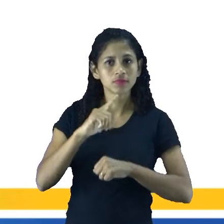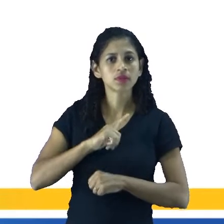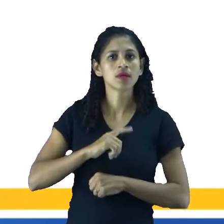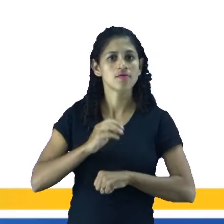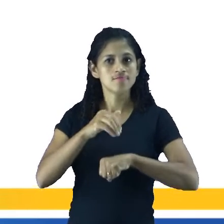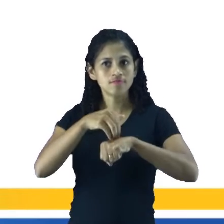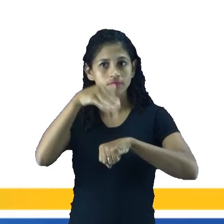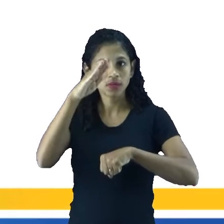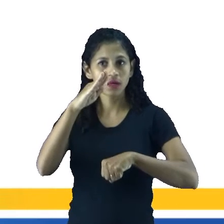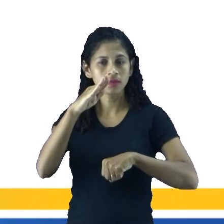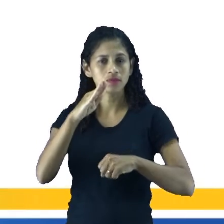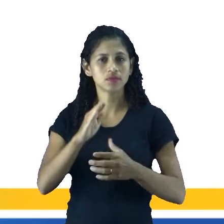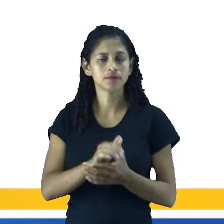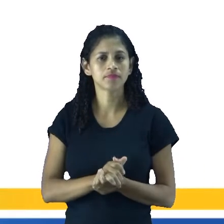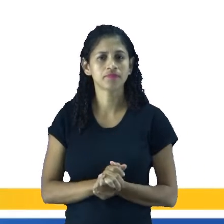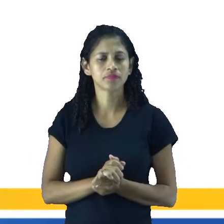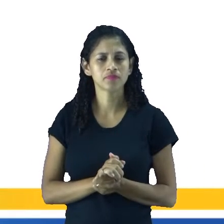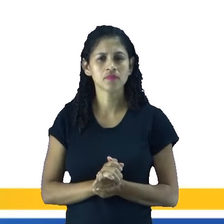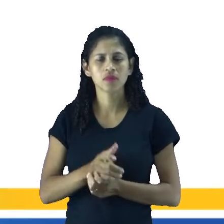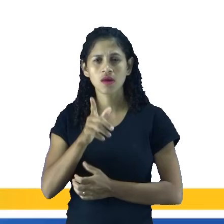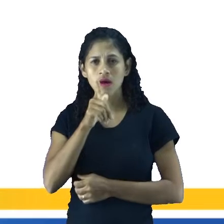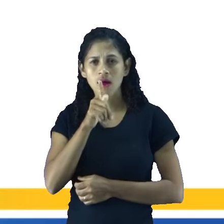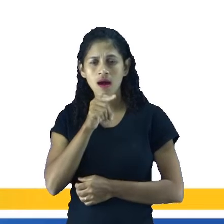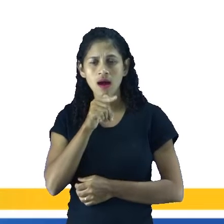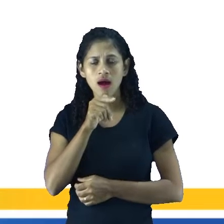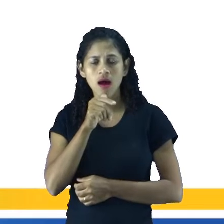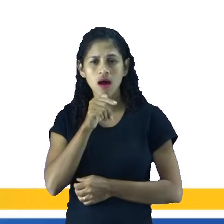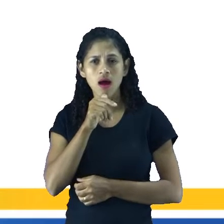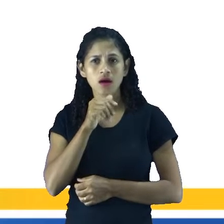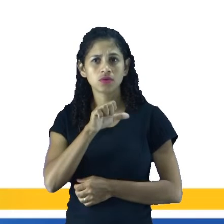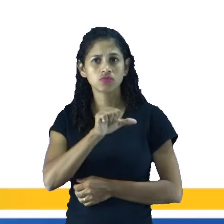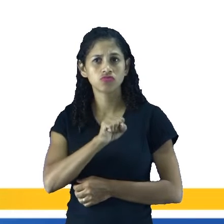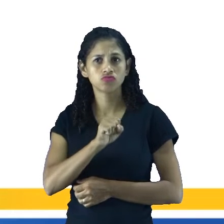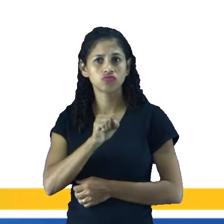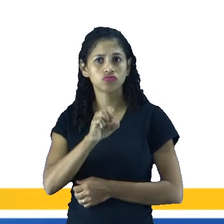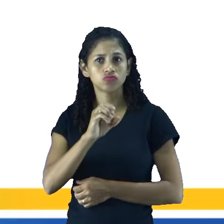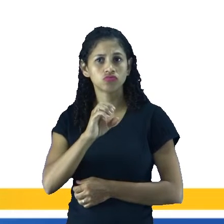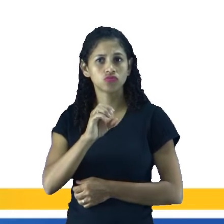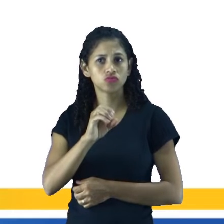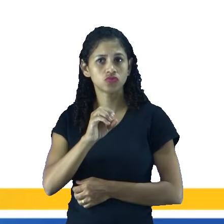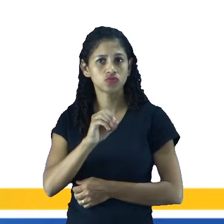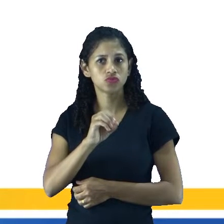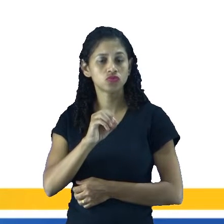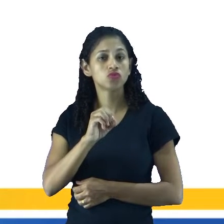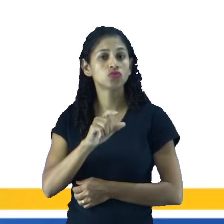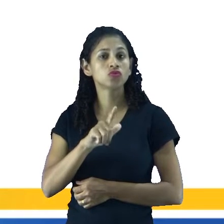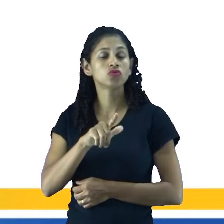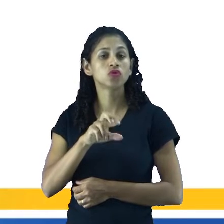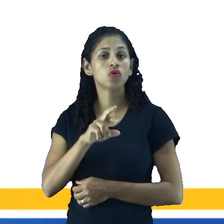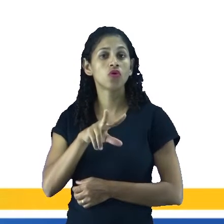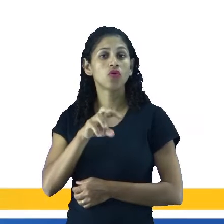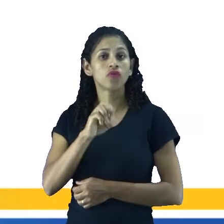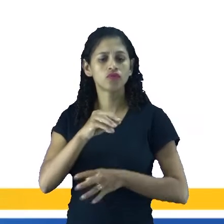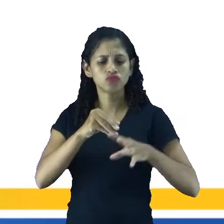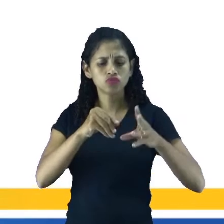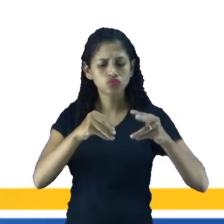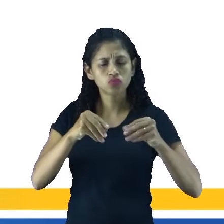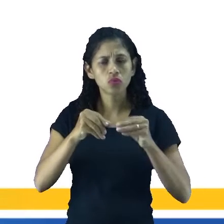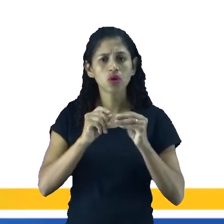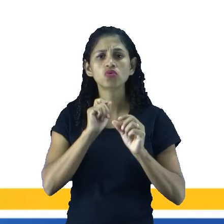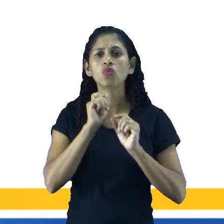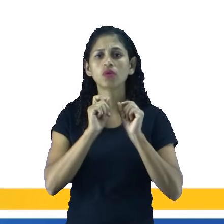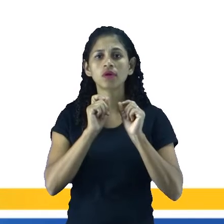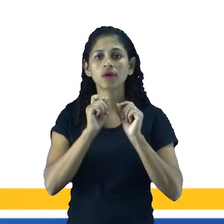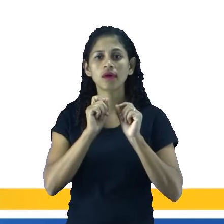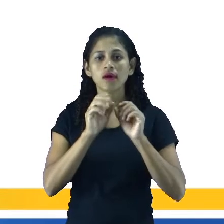inclusive, vale a gente destacar que a água ela é considerada um solvente universal. Os demais componentes da mistura vão ser o